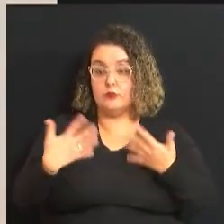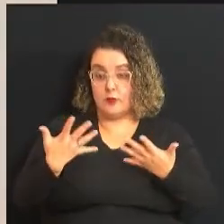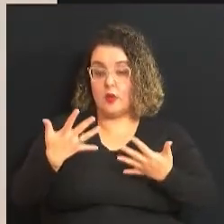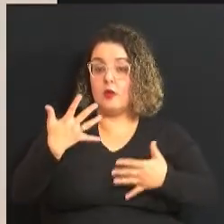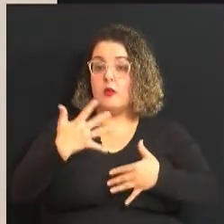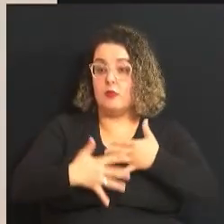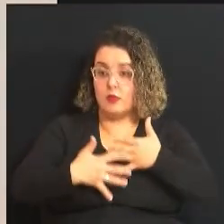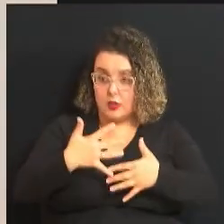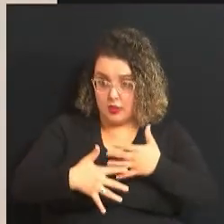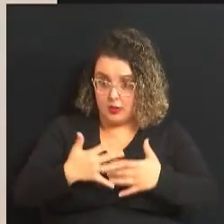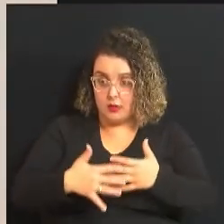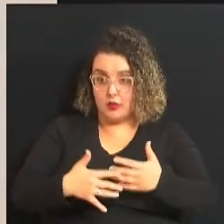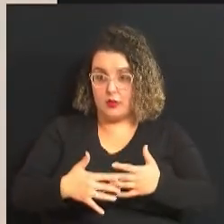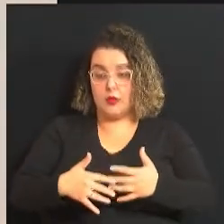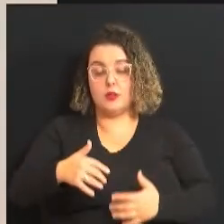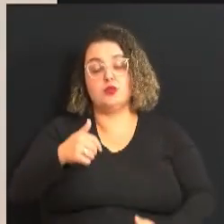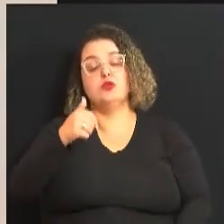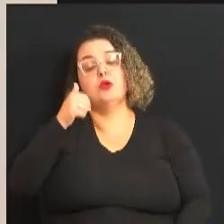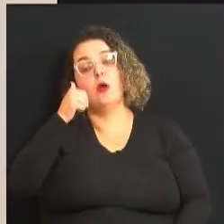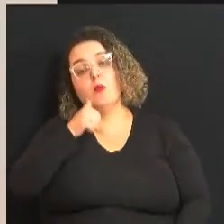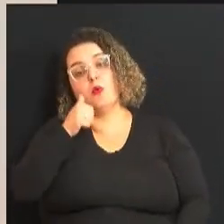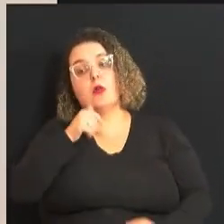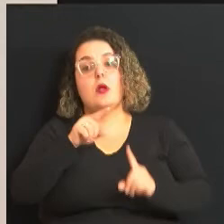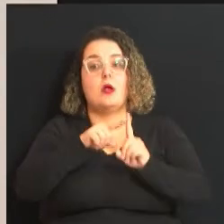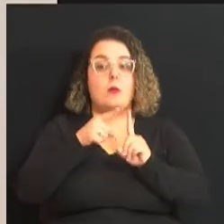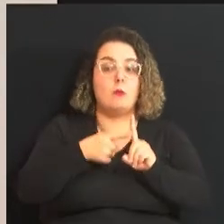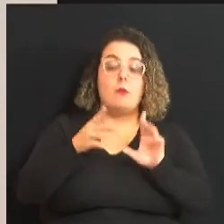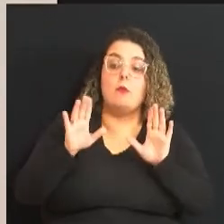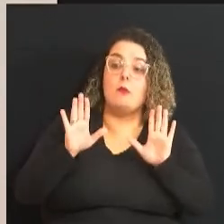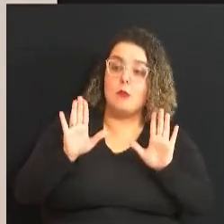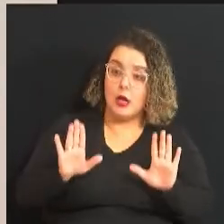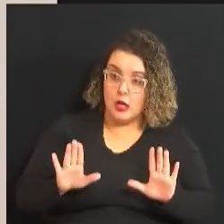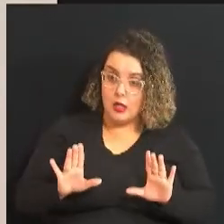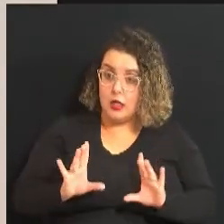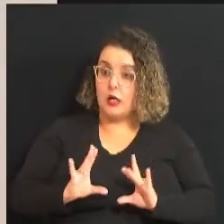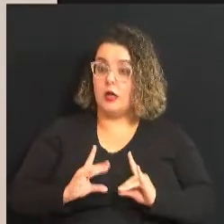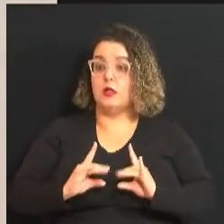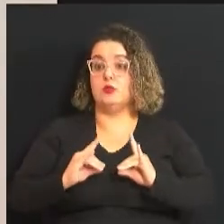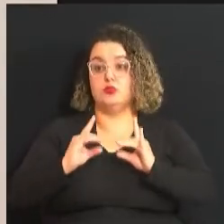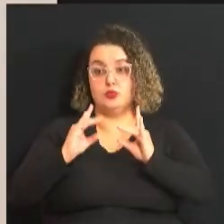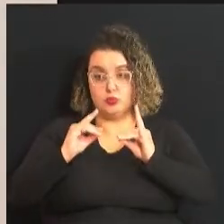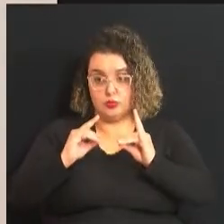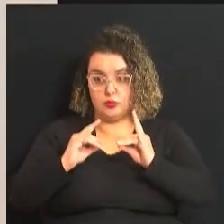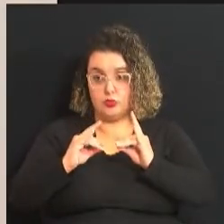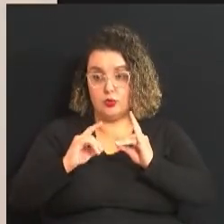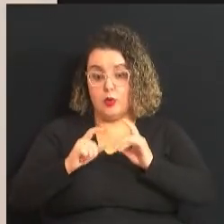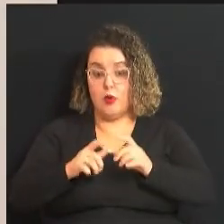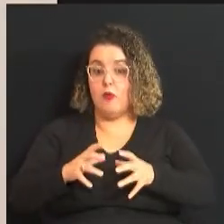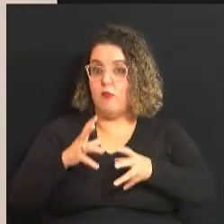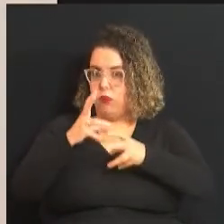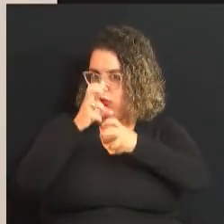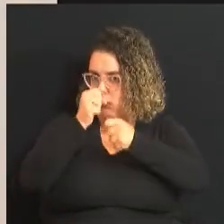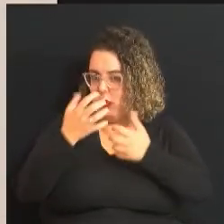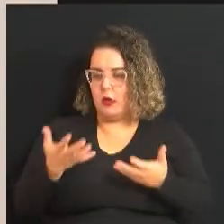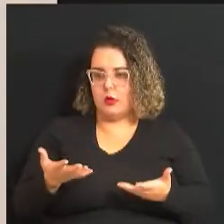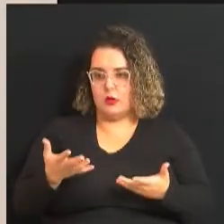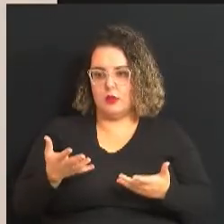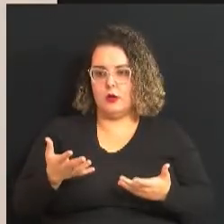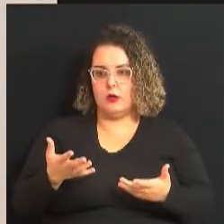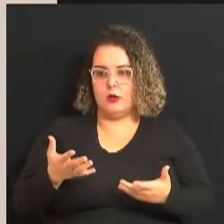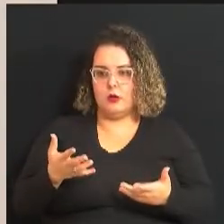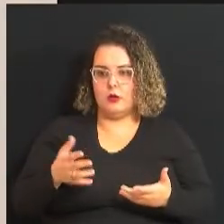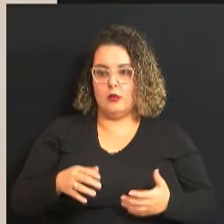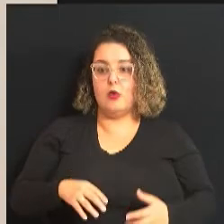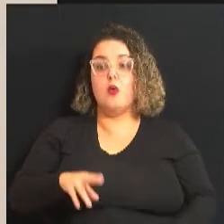mulher se torne grávida. Mas é um hormônio em alta dose. Então, precisa ser usado o mais rápido